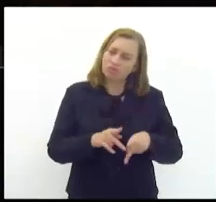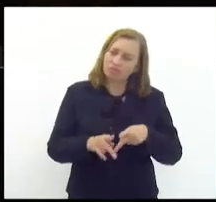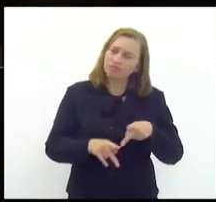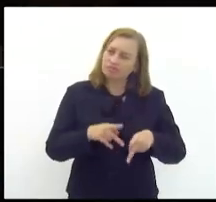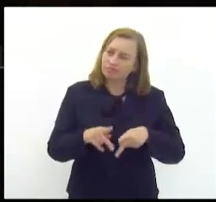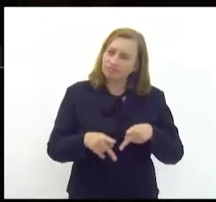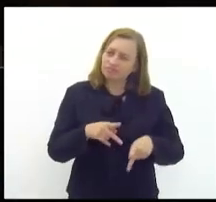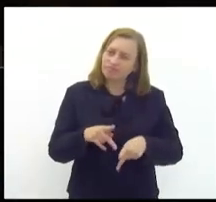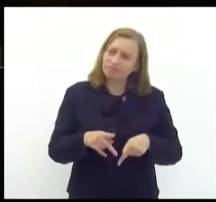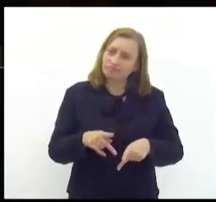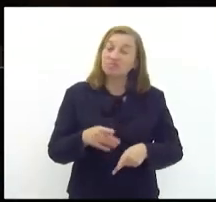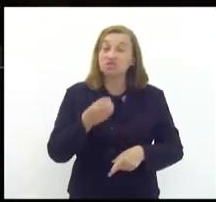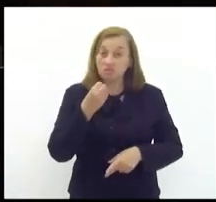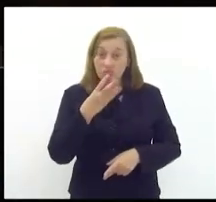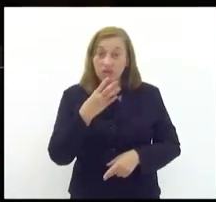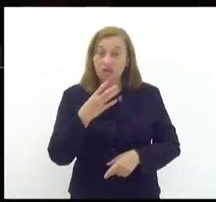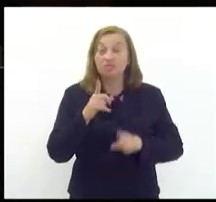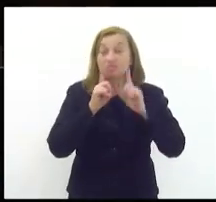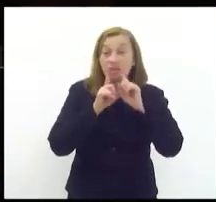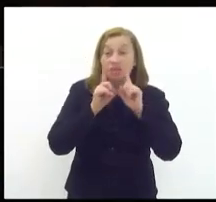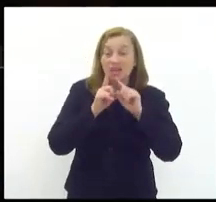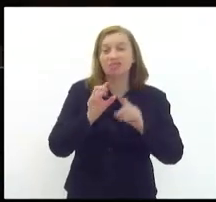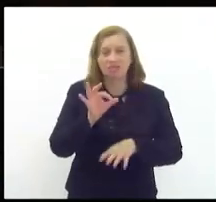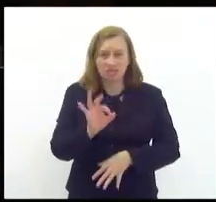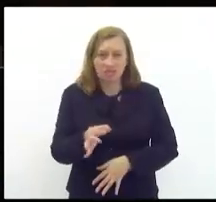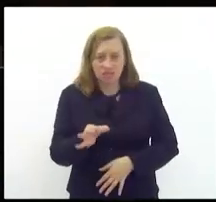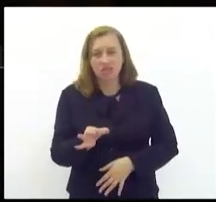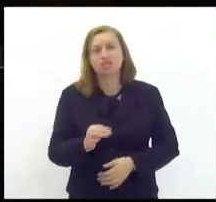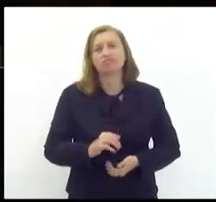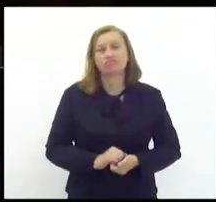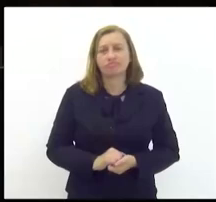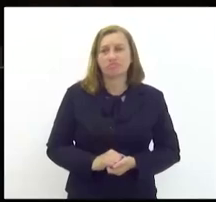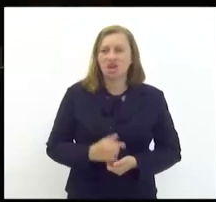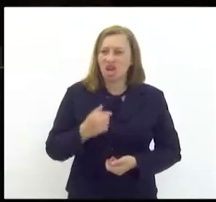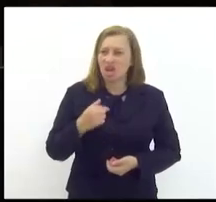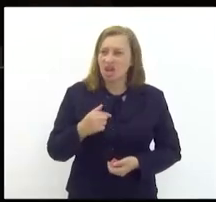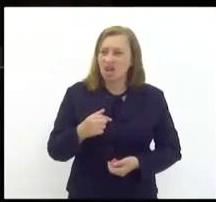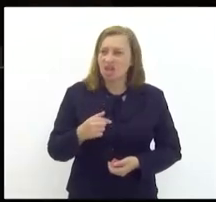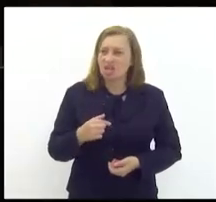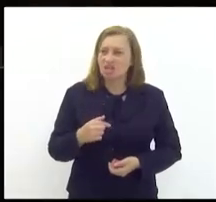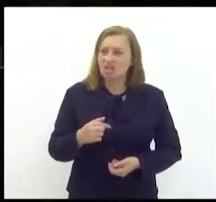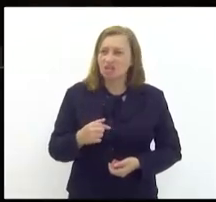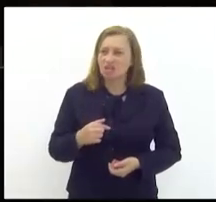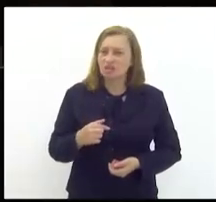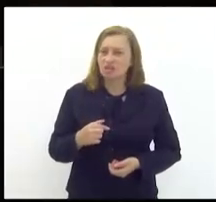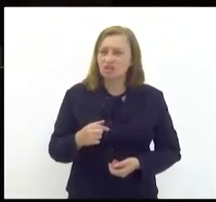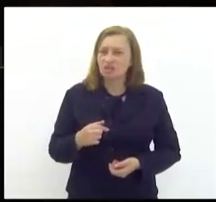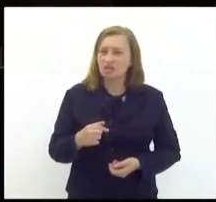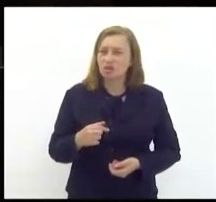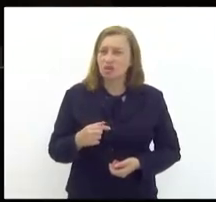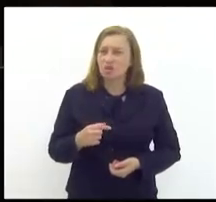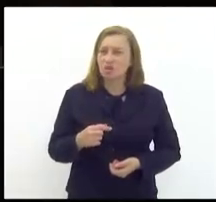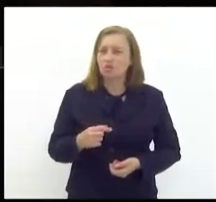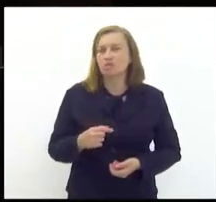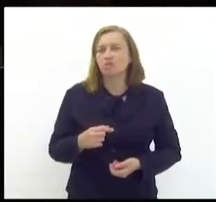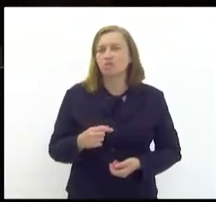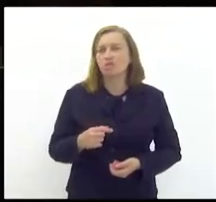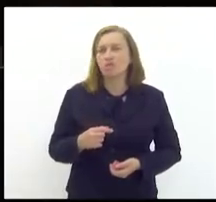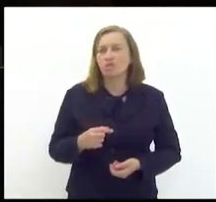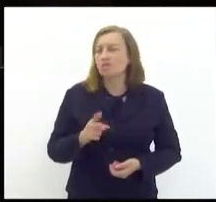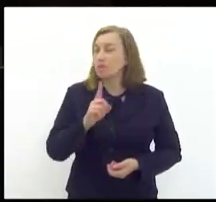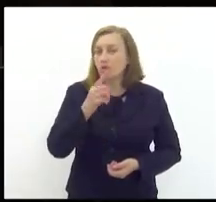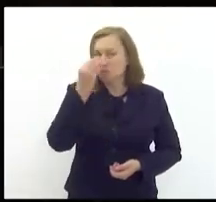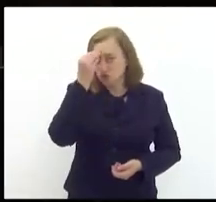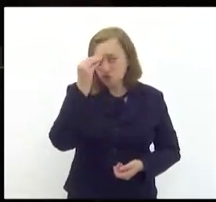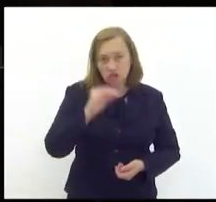de bem de Maricá pode ter certeza de uma coisa não vamos arredar o passo Vamos dar um passo atrás